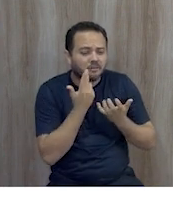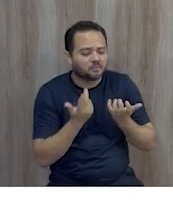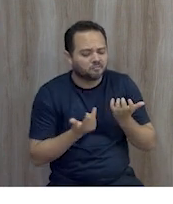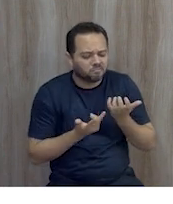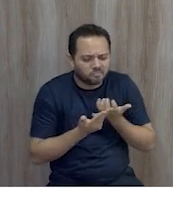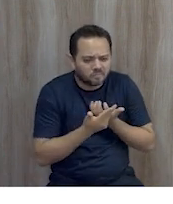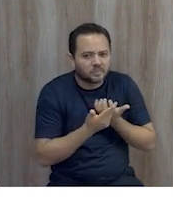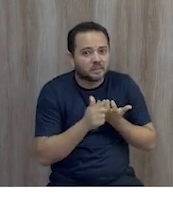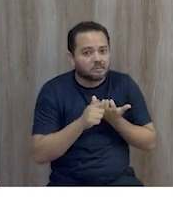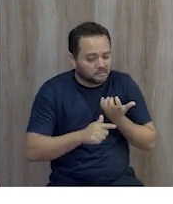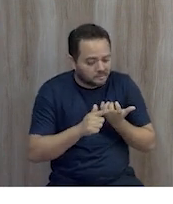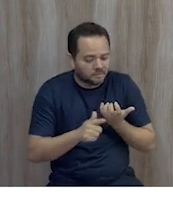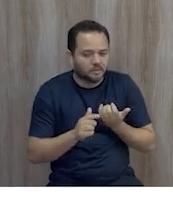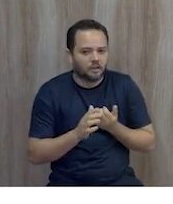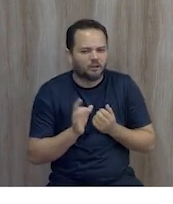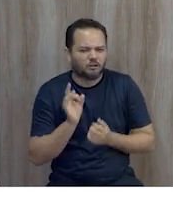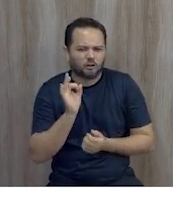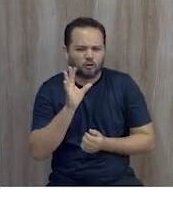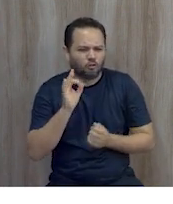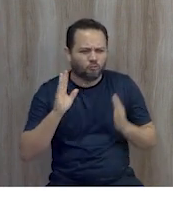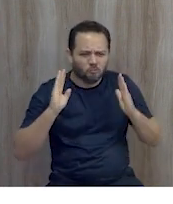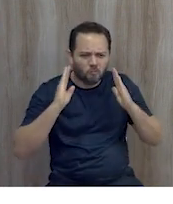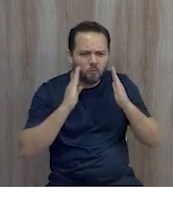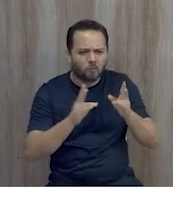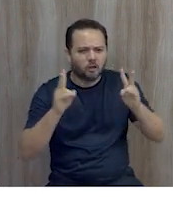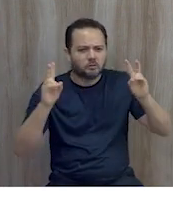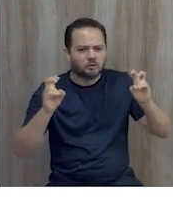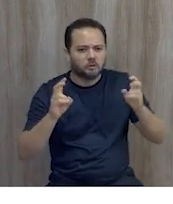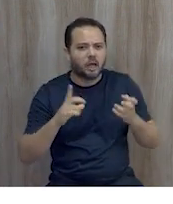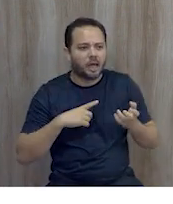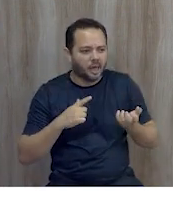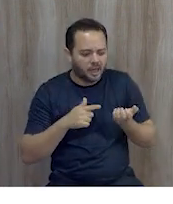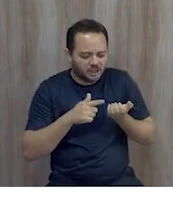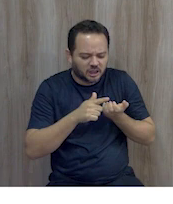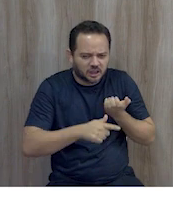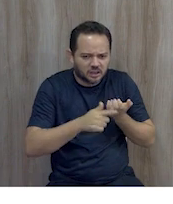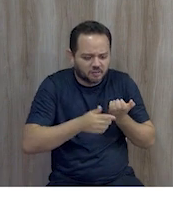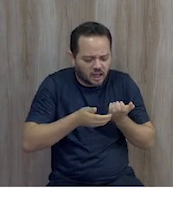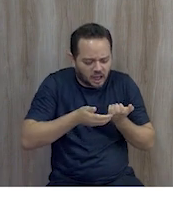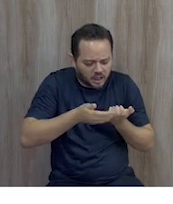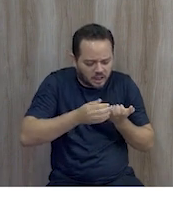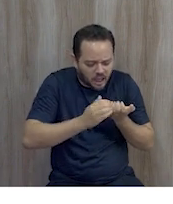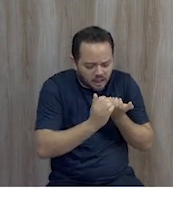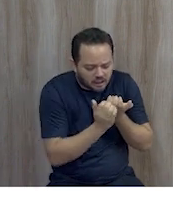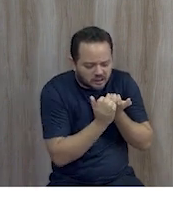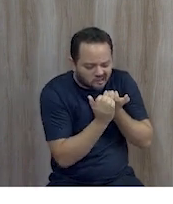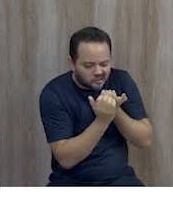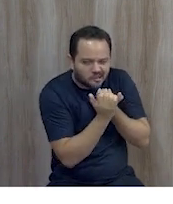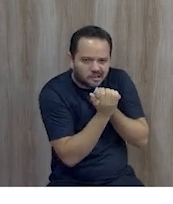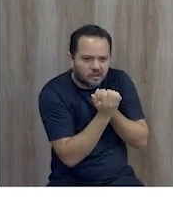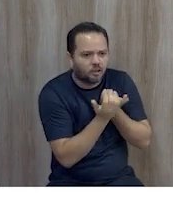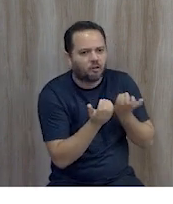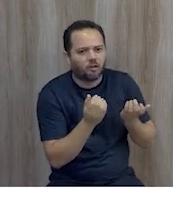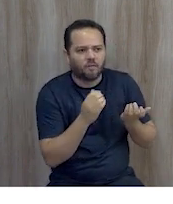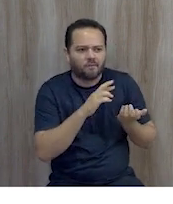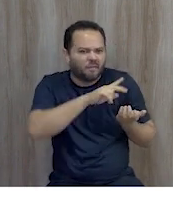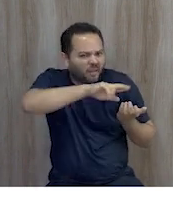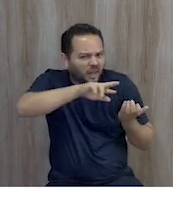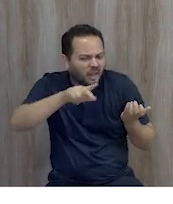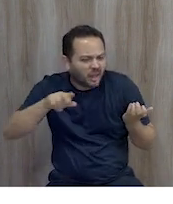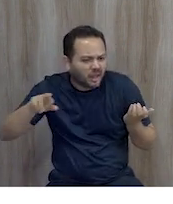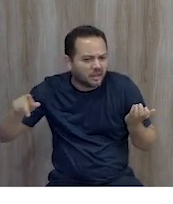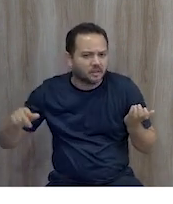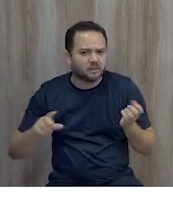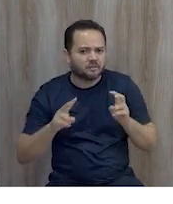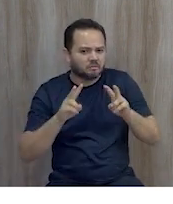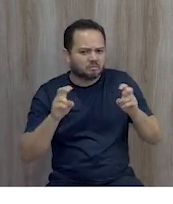periodontal não é só sobre remoção de gengiva, gengivectomia, gengivoplastia,